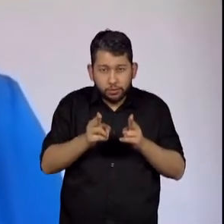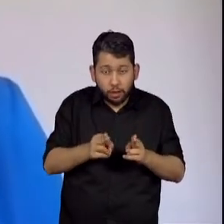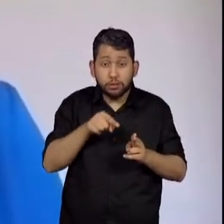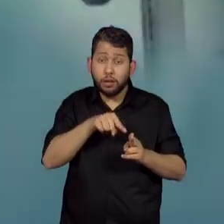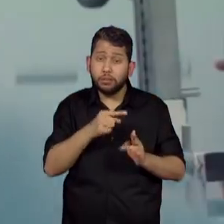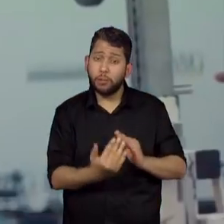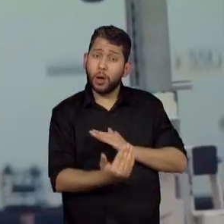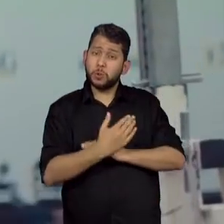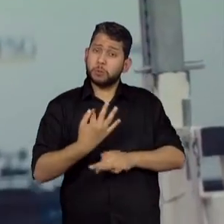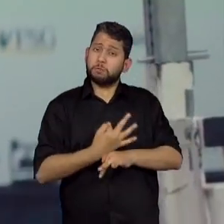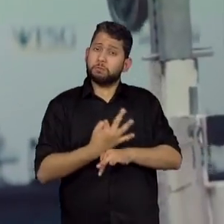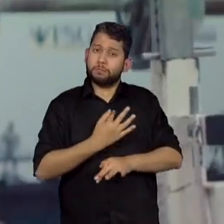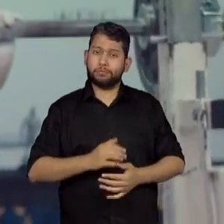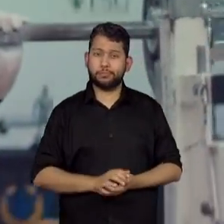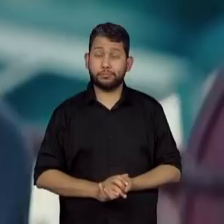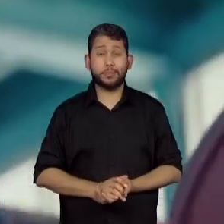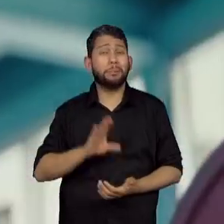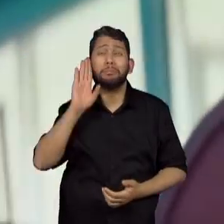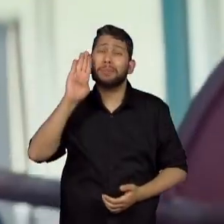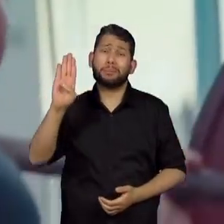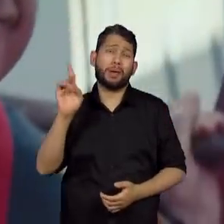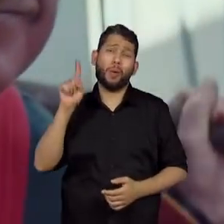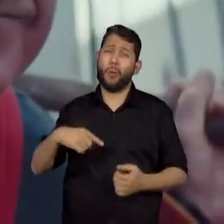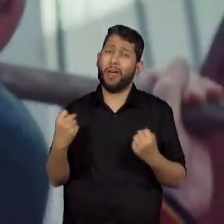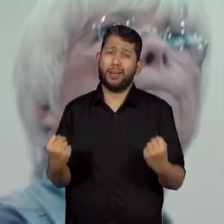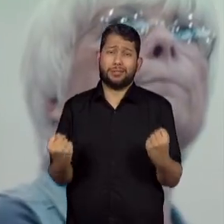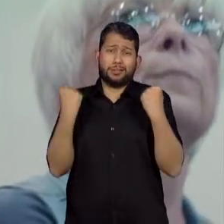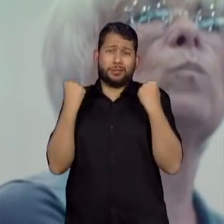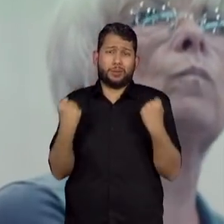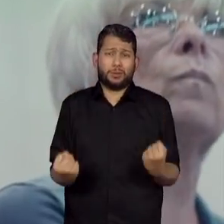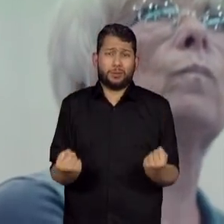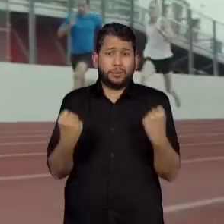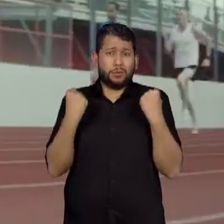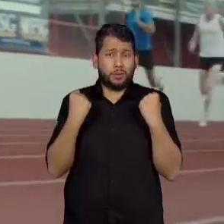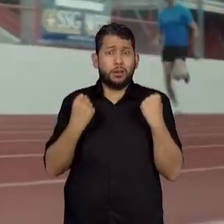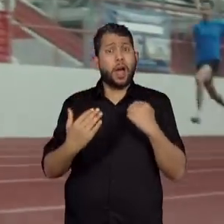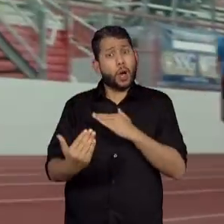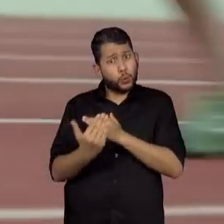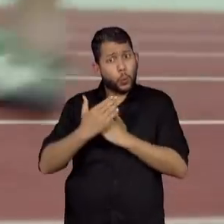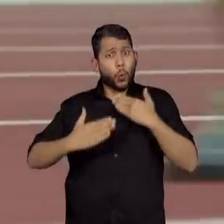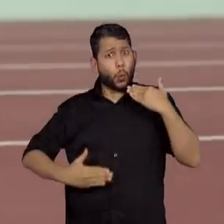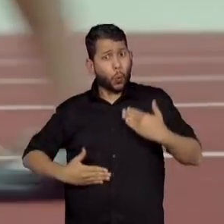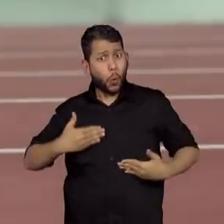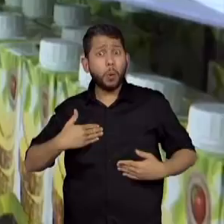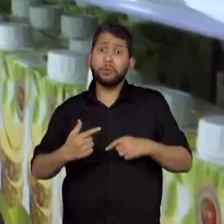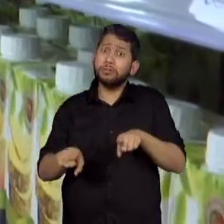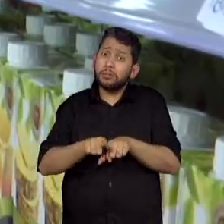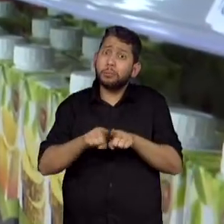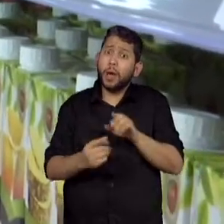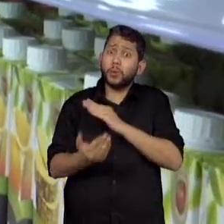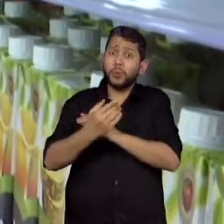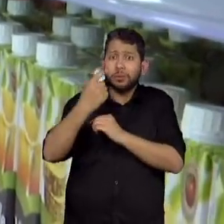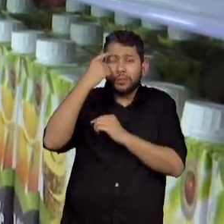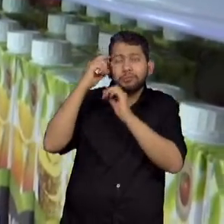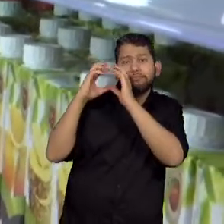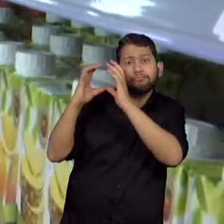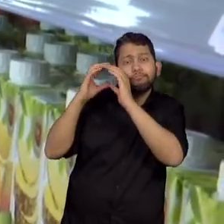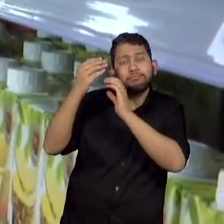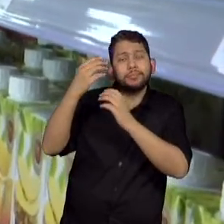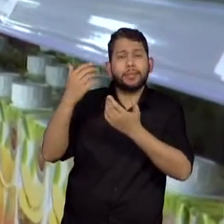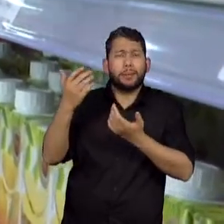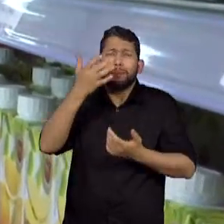é exercício. É importante não só para o corpo, mas para a mente. E também a alimentação. Tem gente que se entope